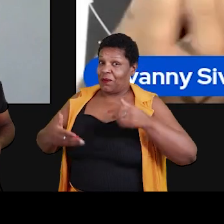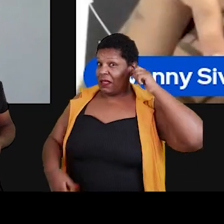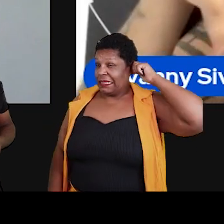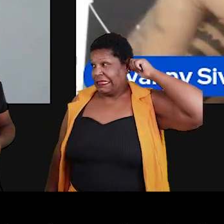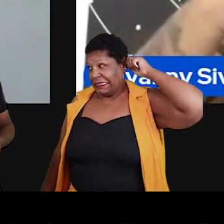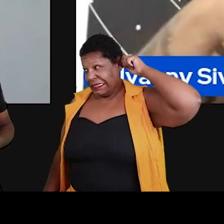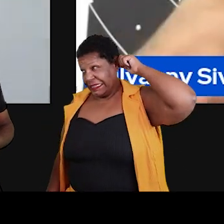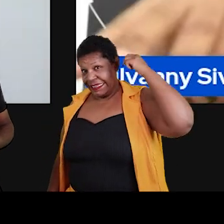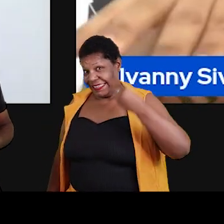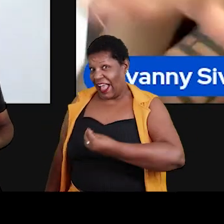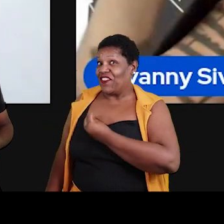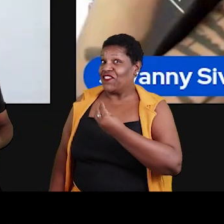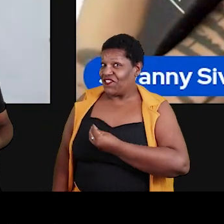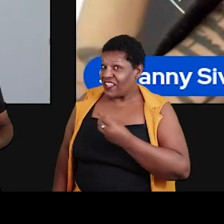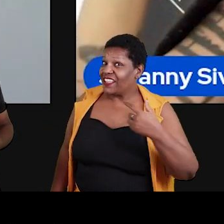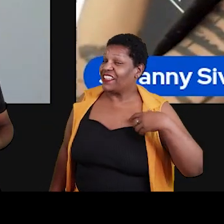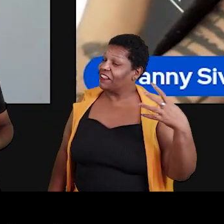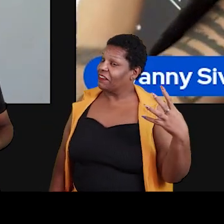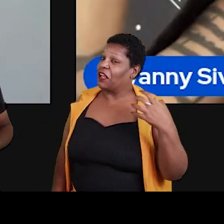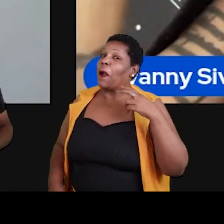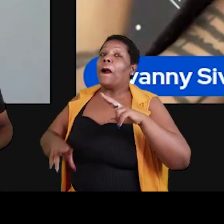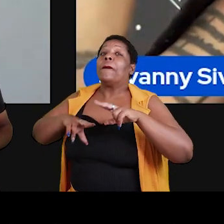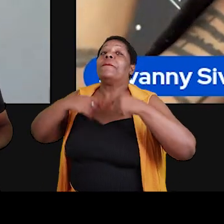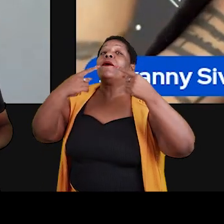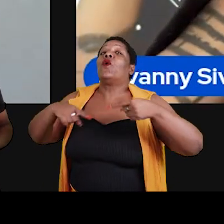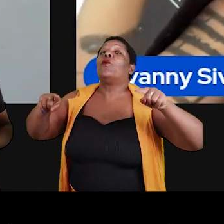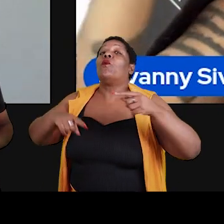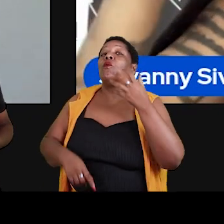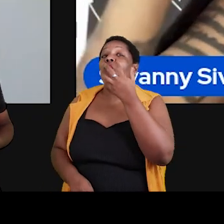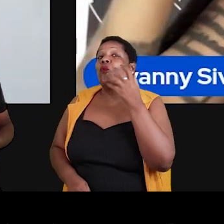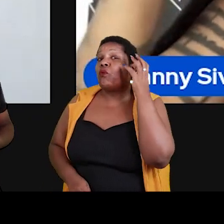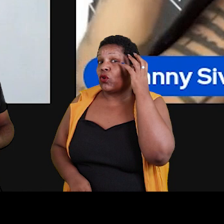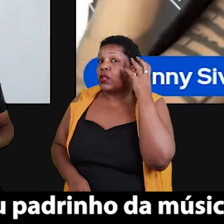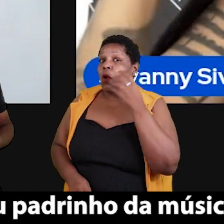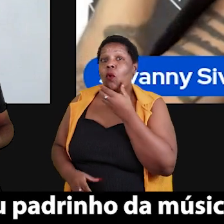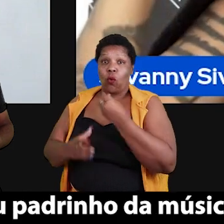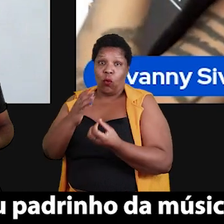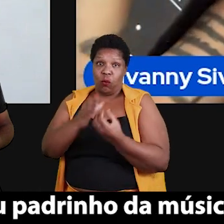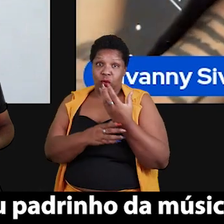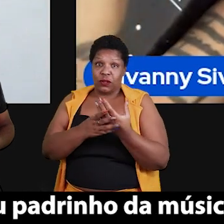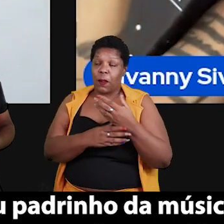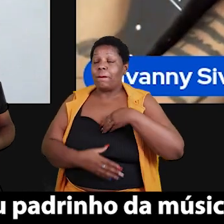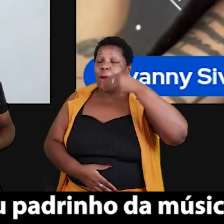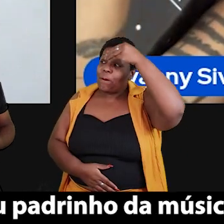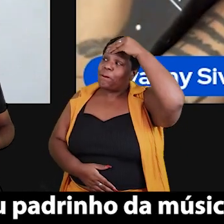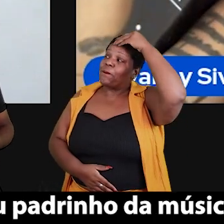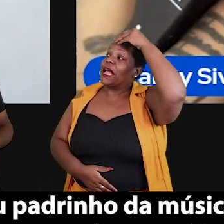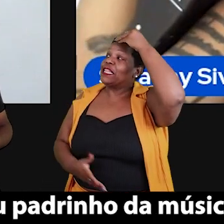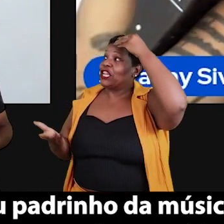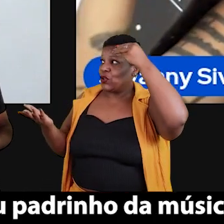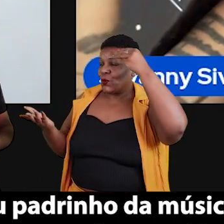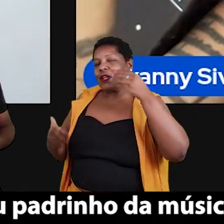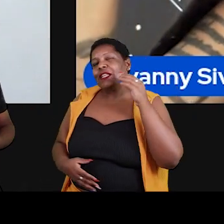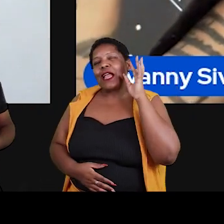orelhada da vida em relação à música, de um produtor musical que é meu padrinho da música,